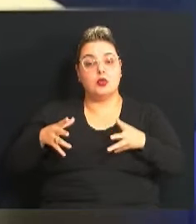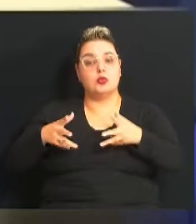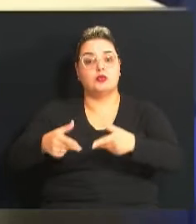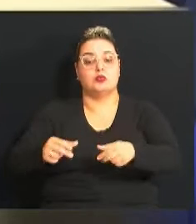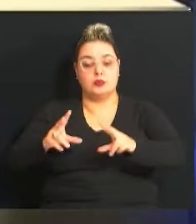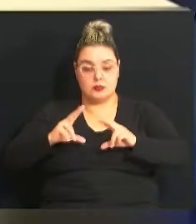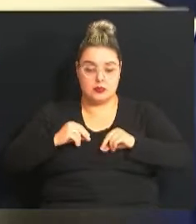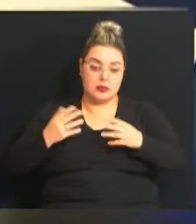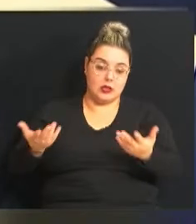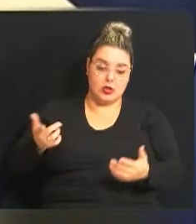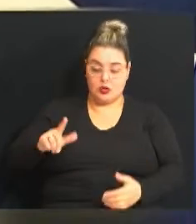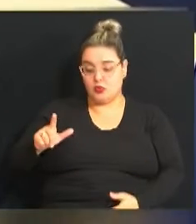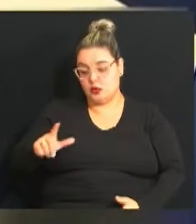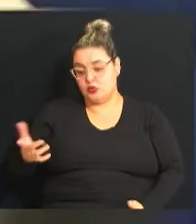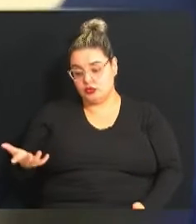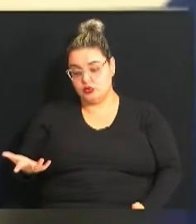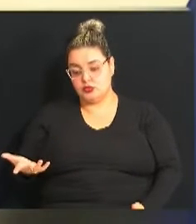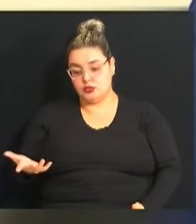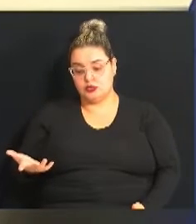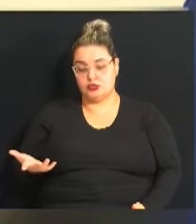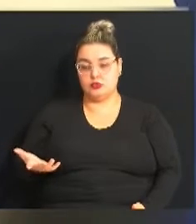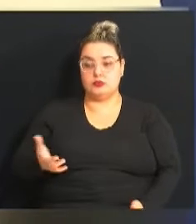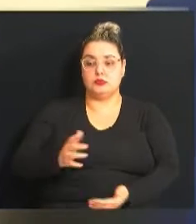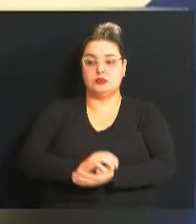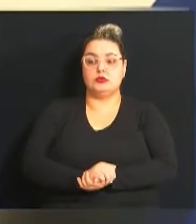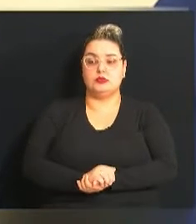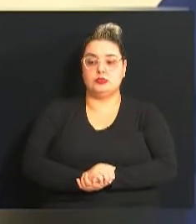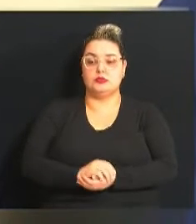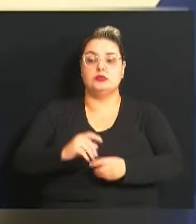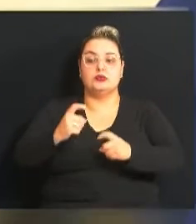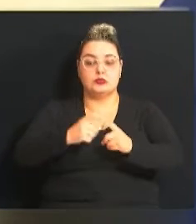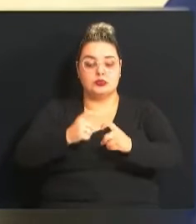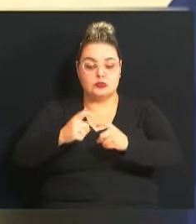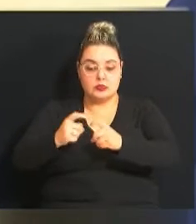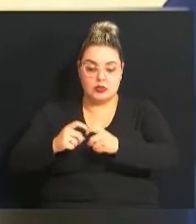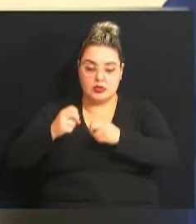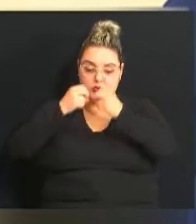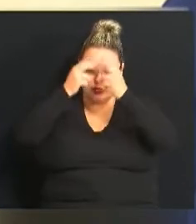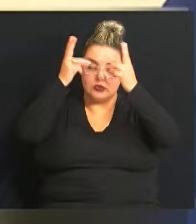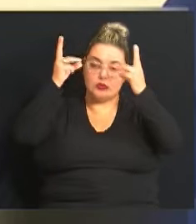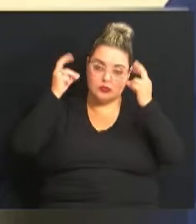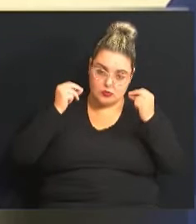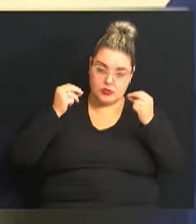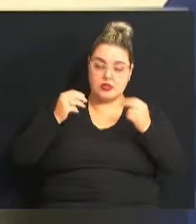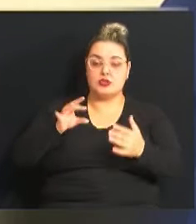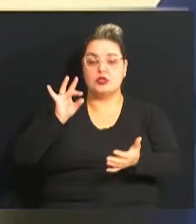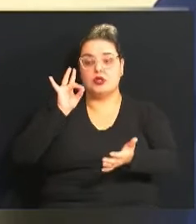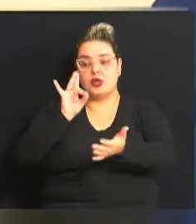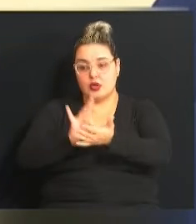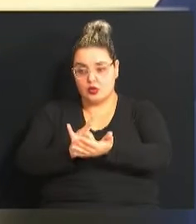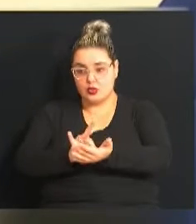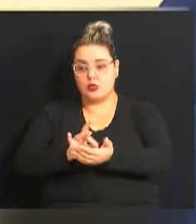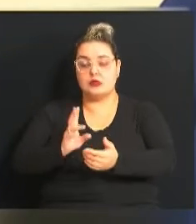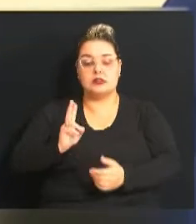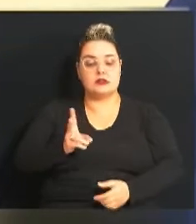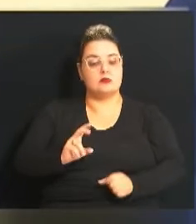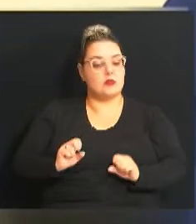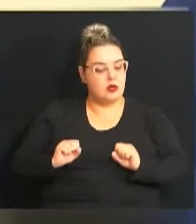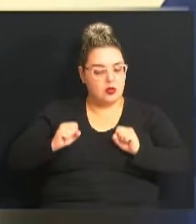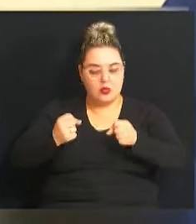mas claro que os médicos, as enfermeiras, que realmente sempre lutou